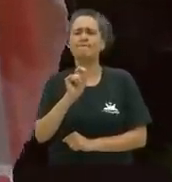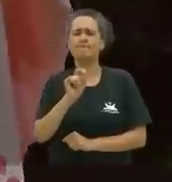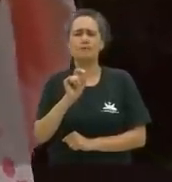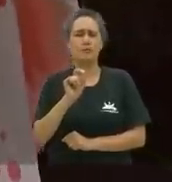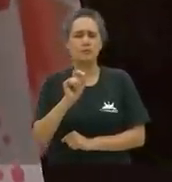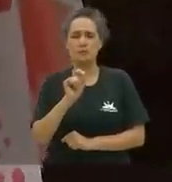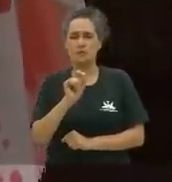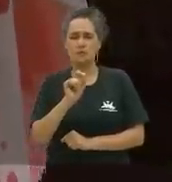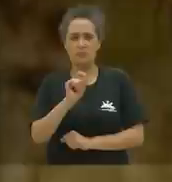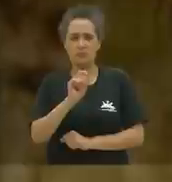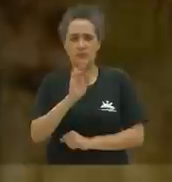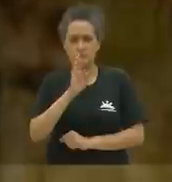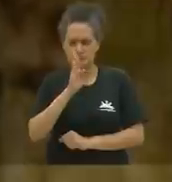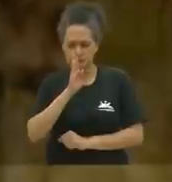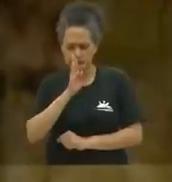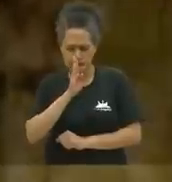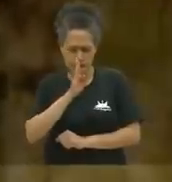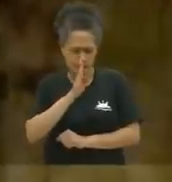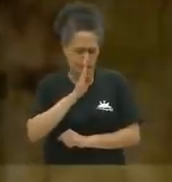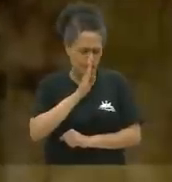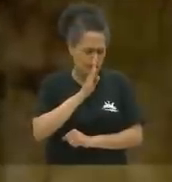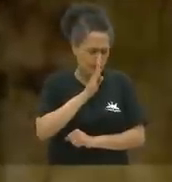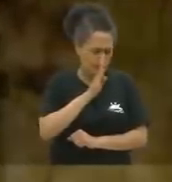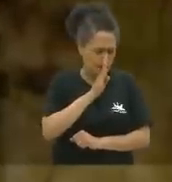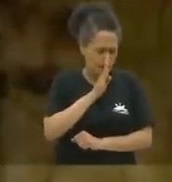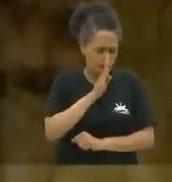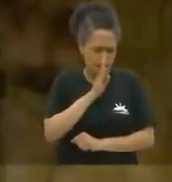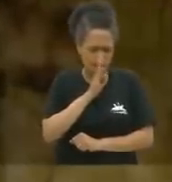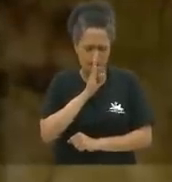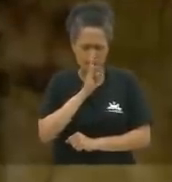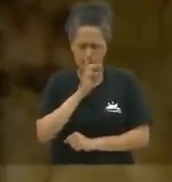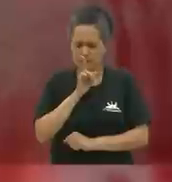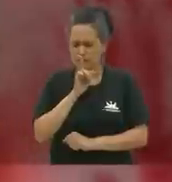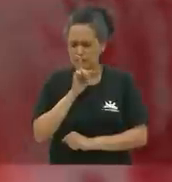exatamente esse silêncio que incomoda.